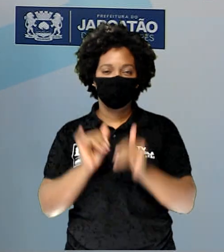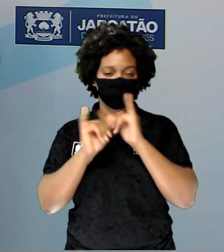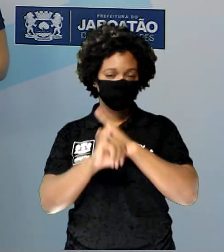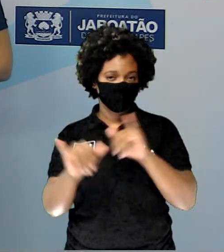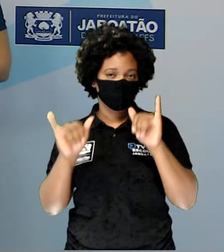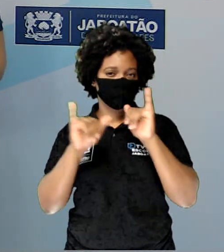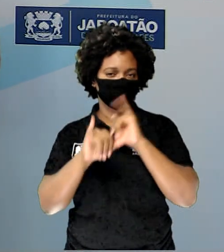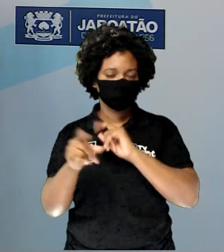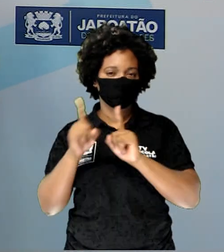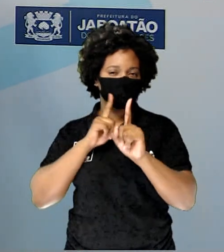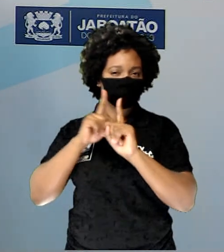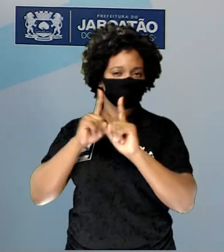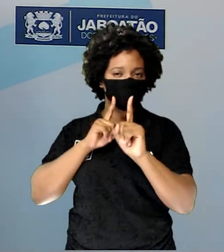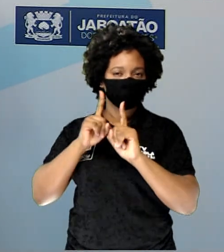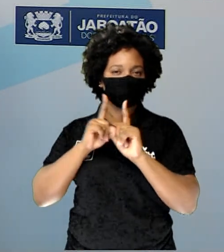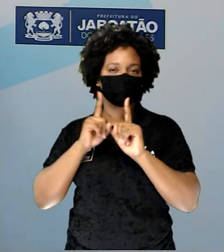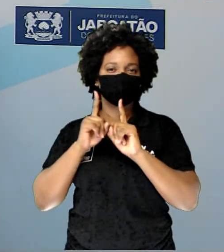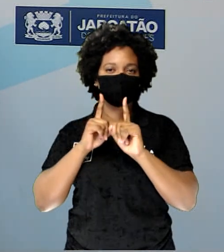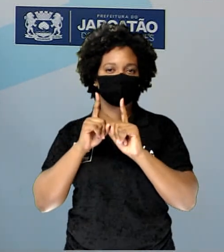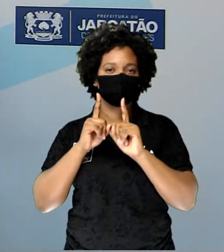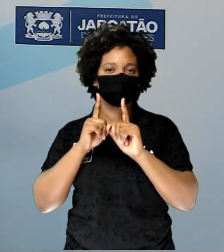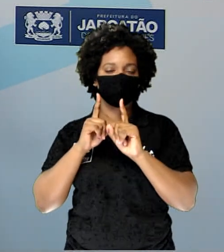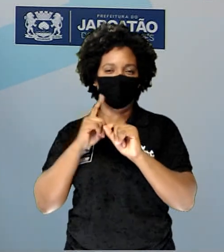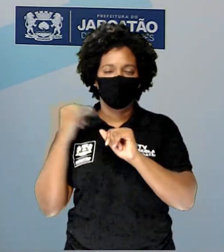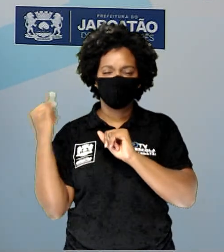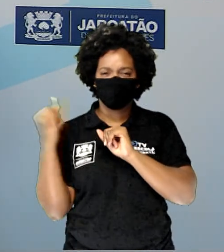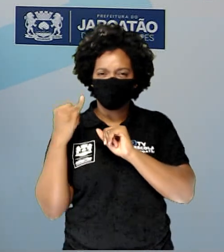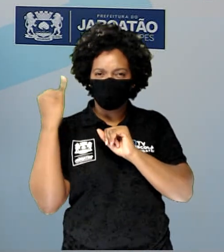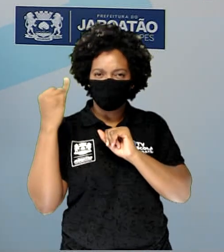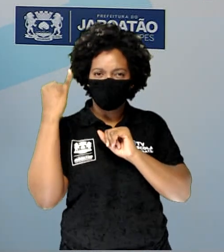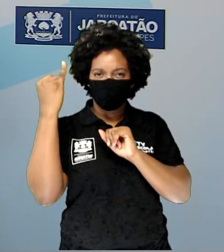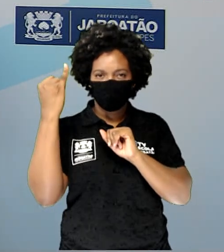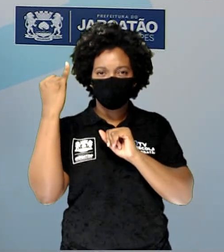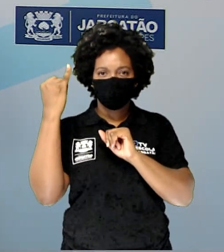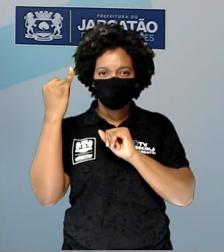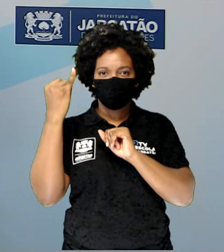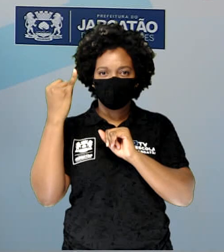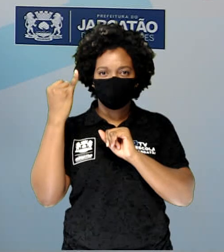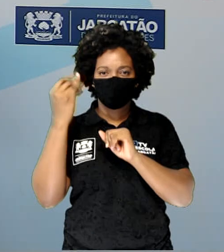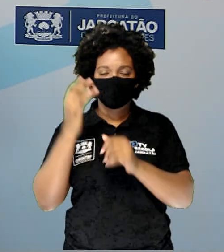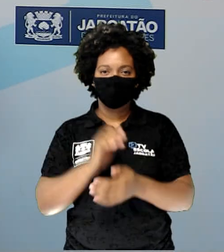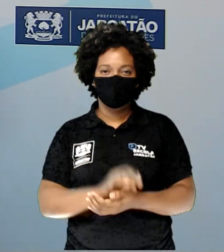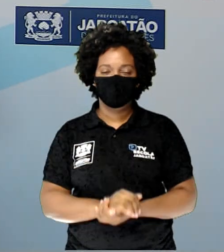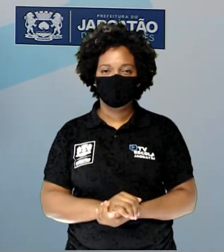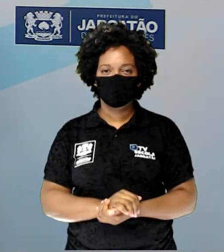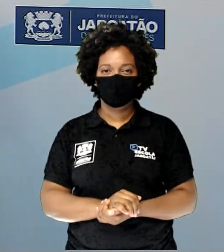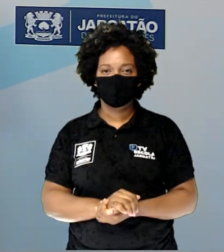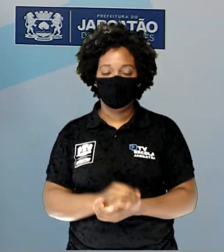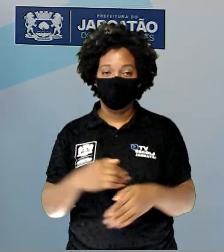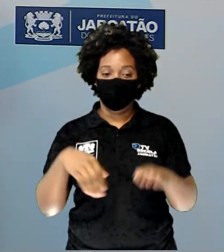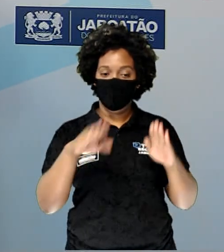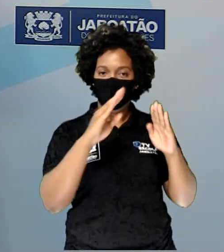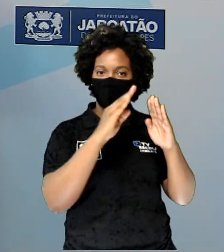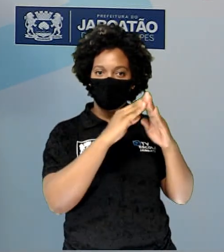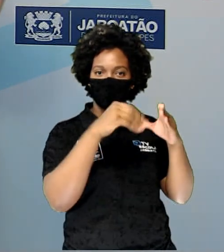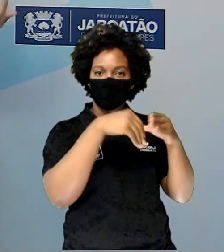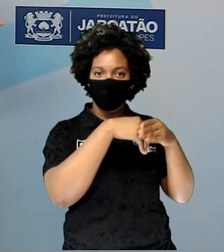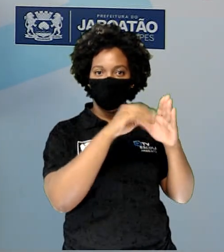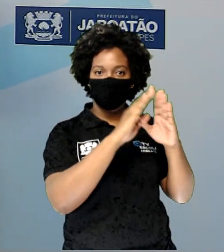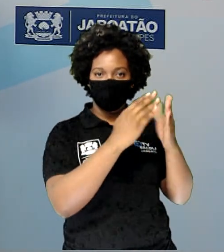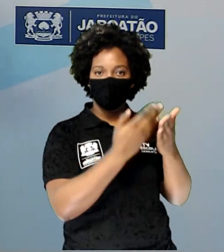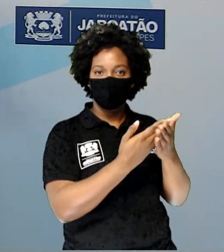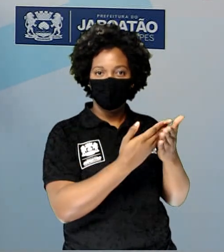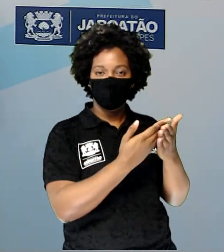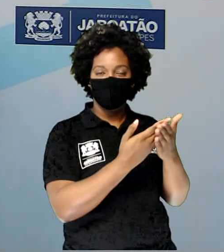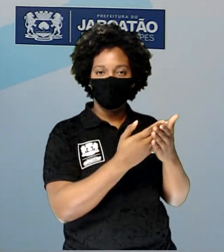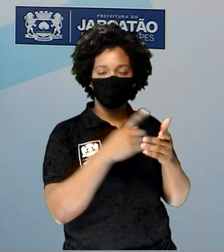Informação e diálogo são ferramentas eficazes para combater a intolerância religiosa nas escolas. Ao entender